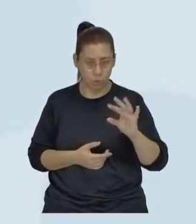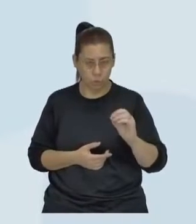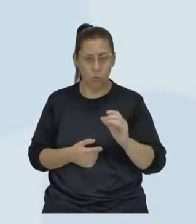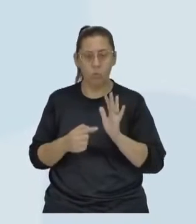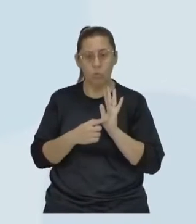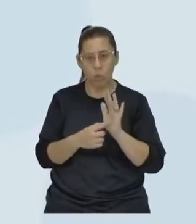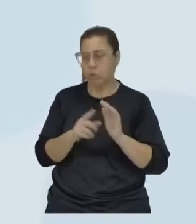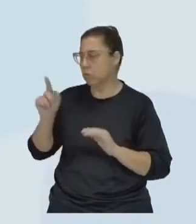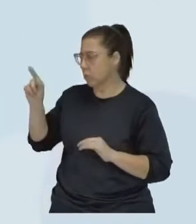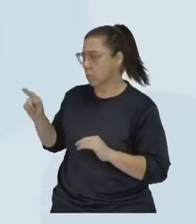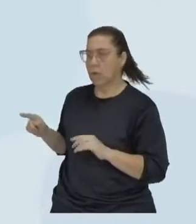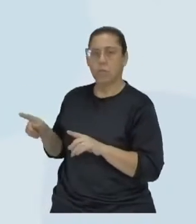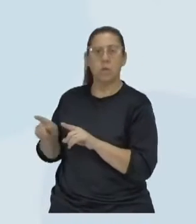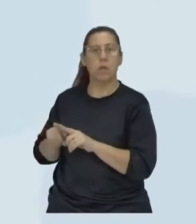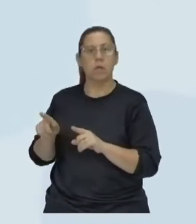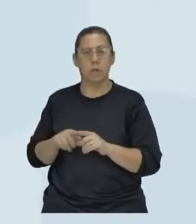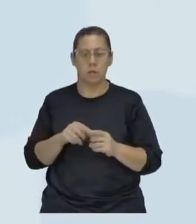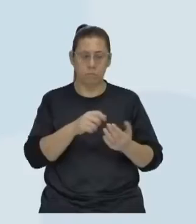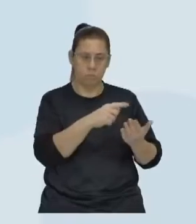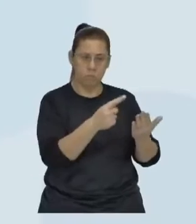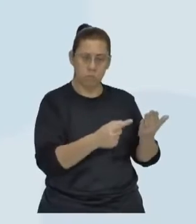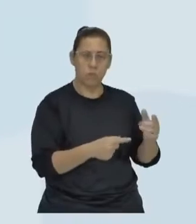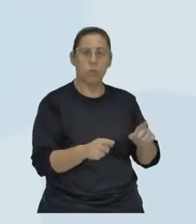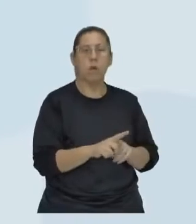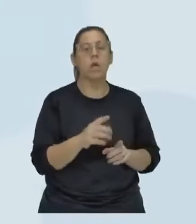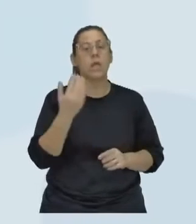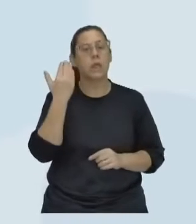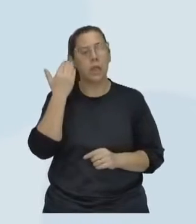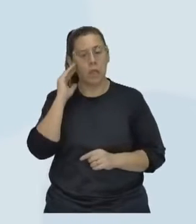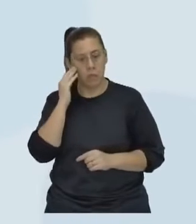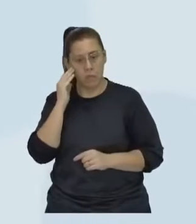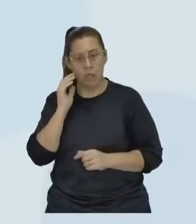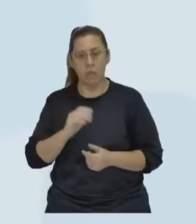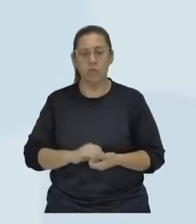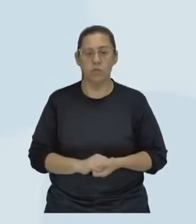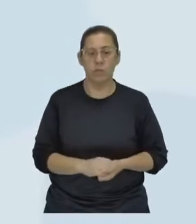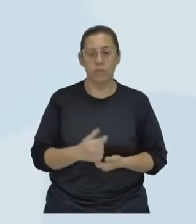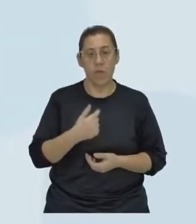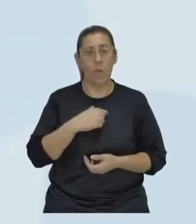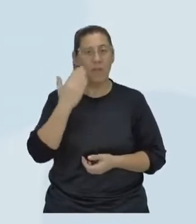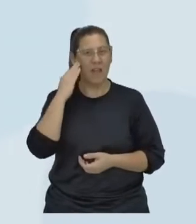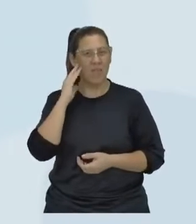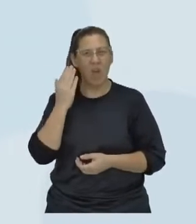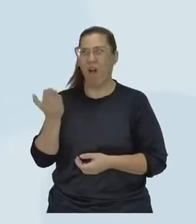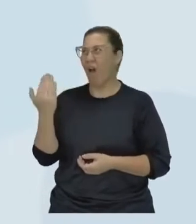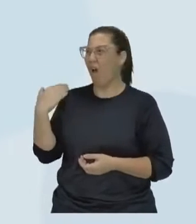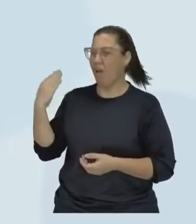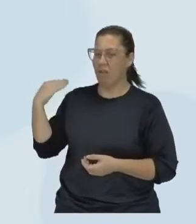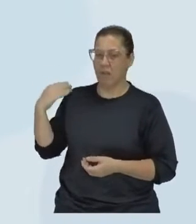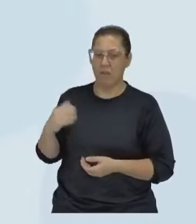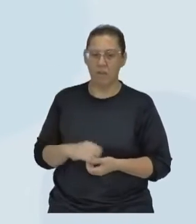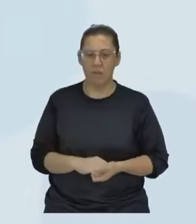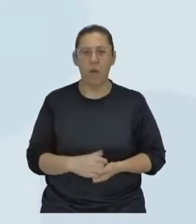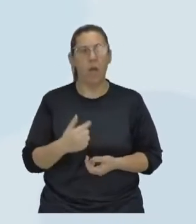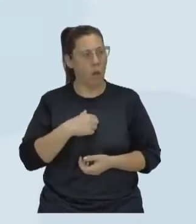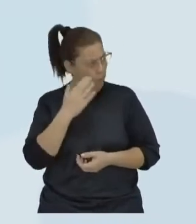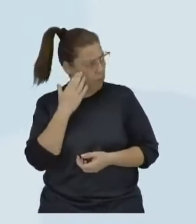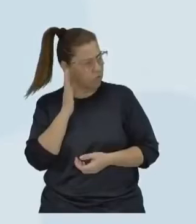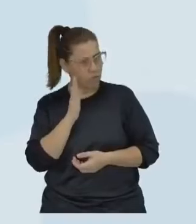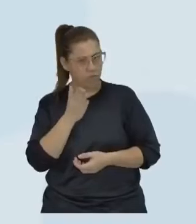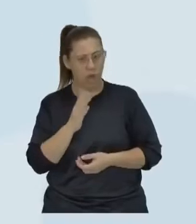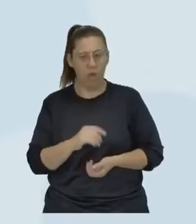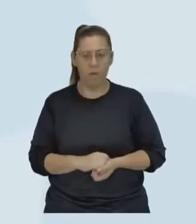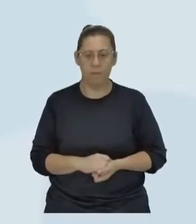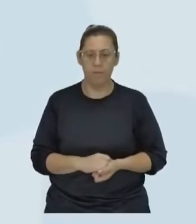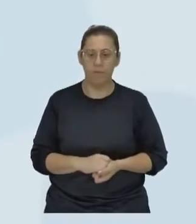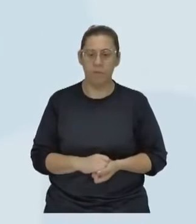apostila também. Então, o presente eu entendo, o pretérito imperfeito eu entendia, o perfeito eu entendi,